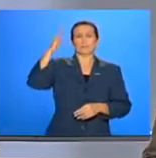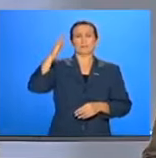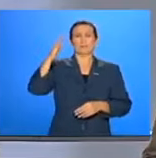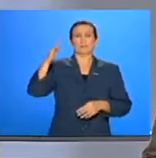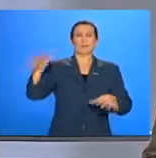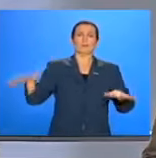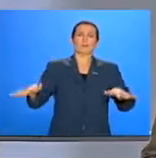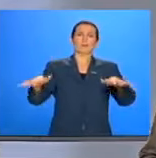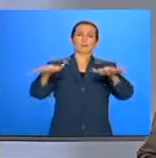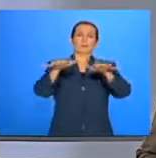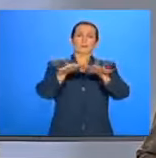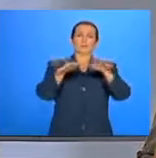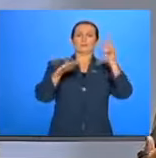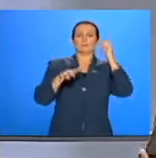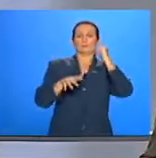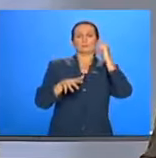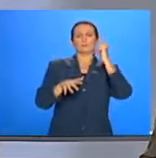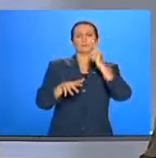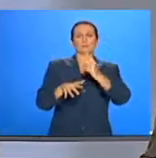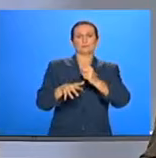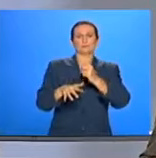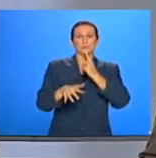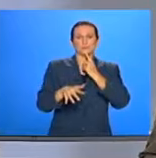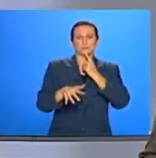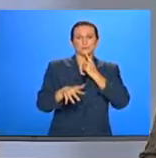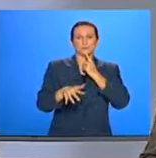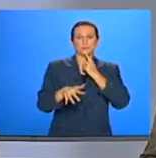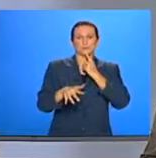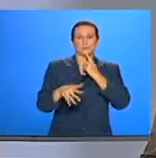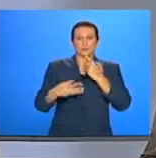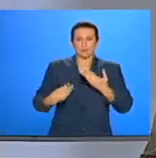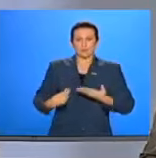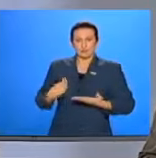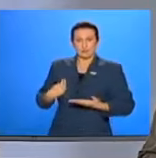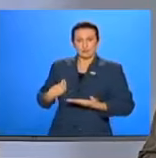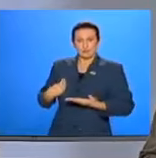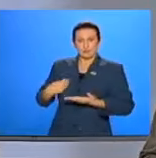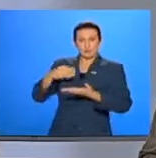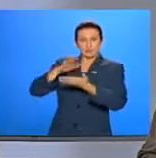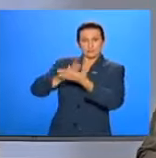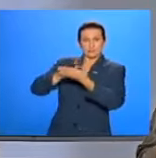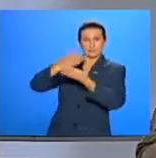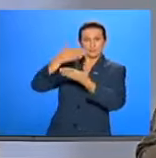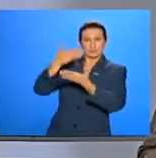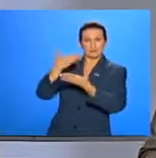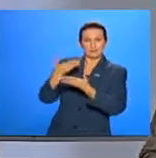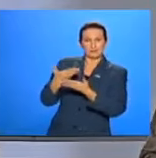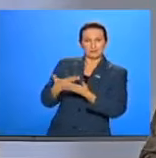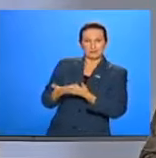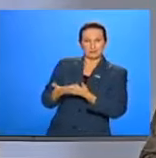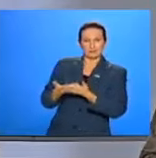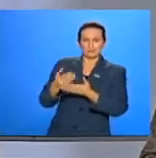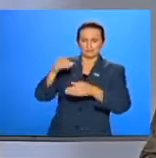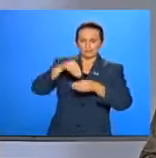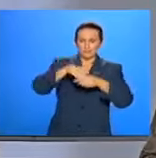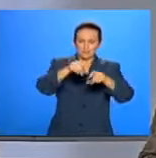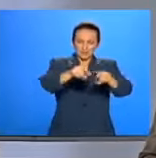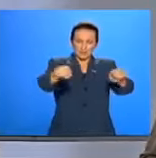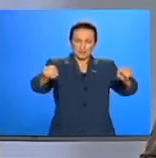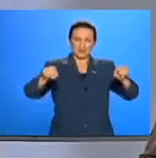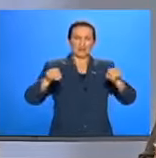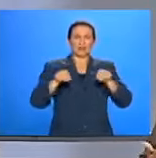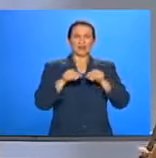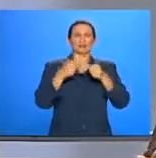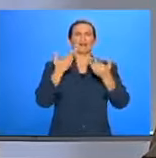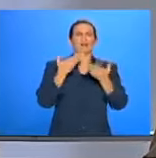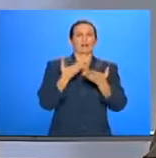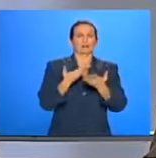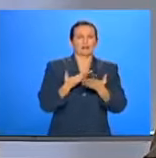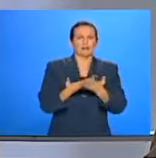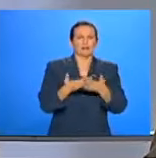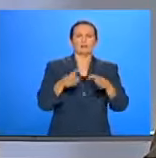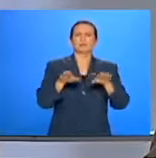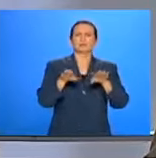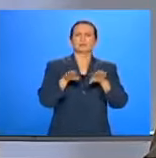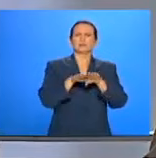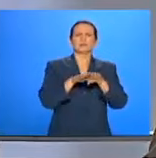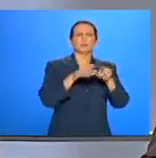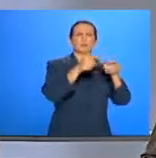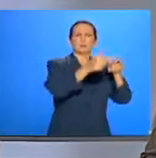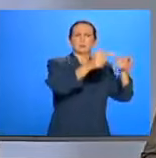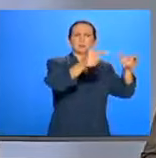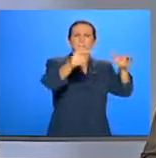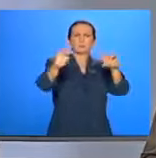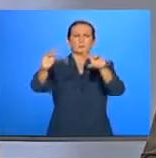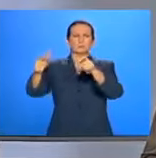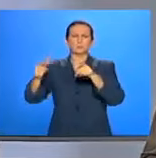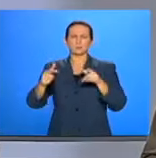surda. A presença do tradutor e do intérprete em sala de aula e em outros ambientes